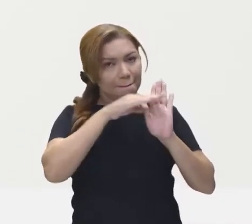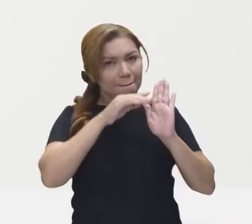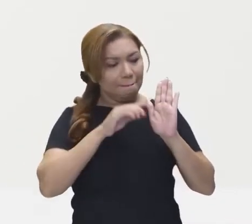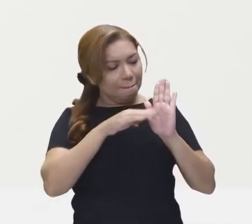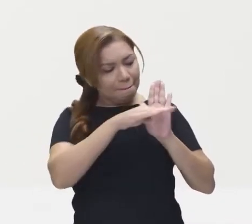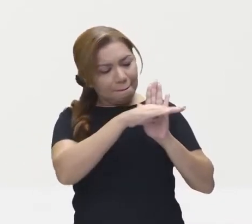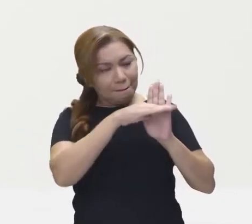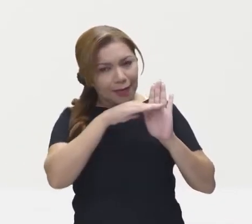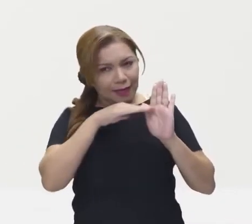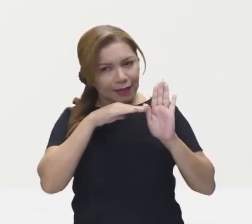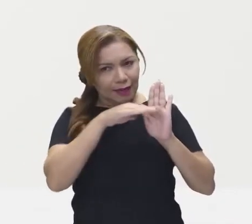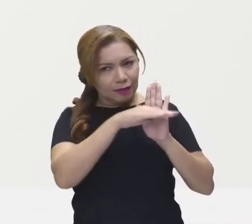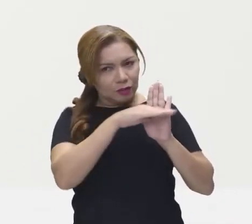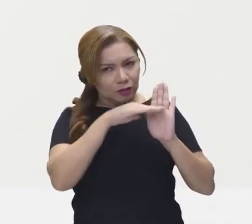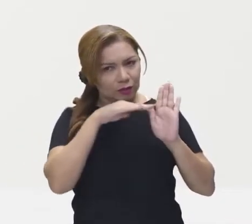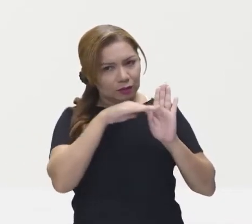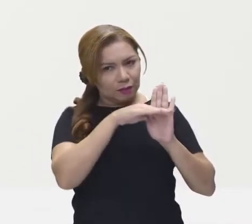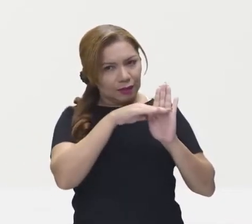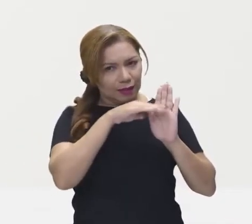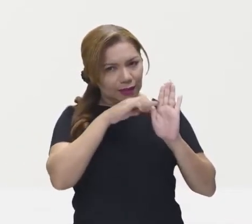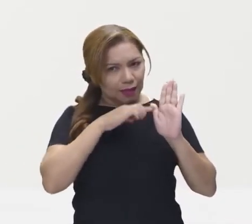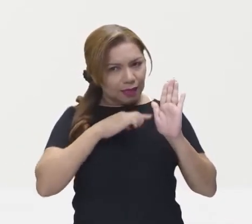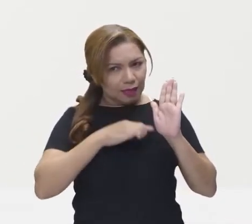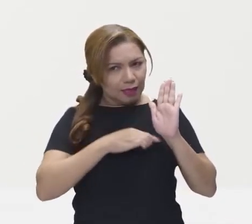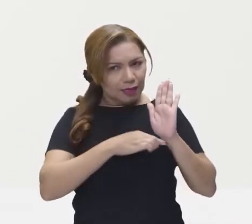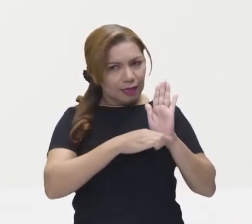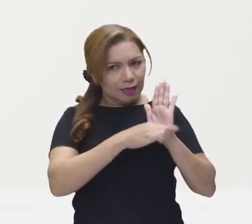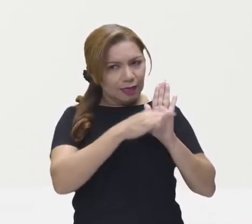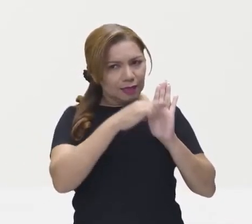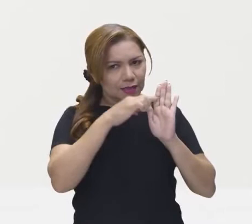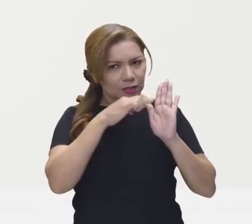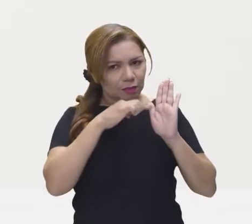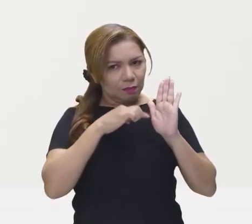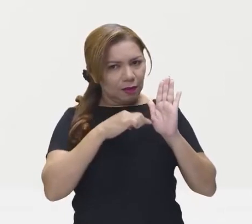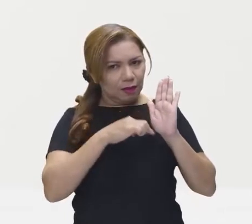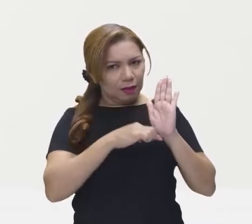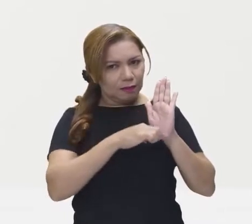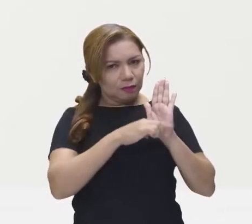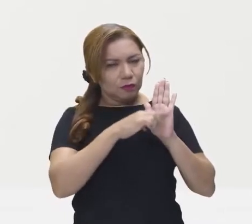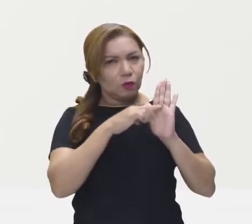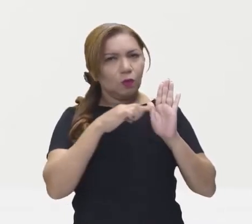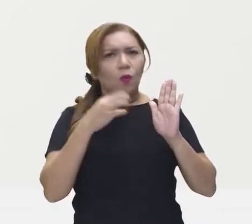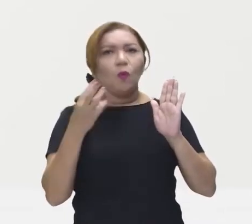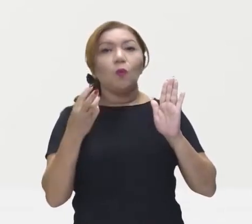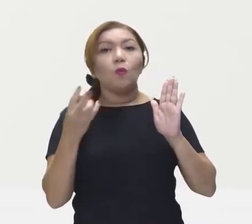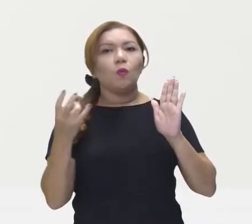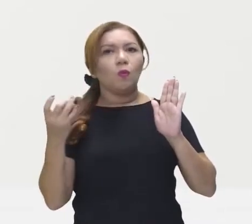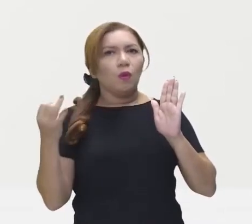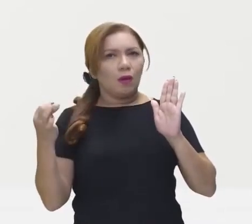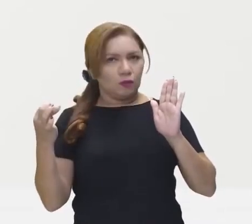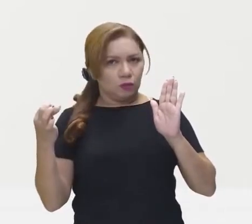uma olhadinha aí, tá? Tenho as medidas para você, a gente vai fazer... Primeiro a gente